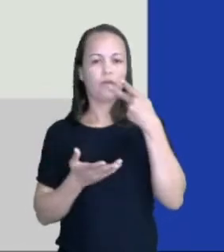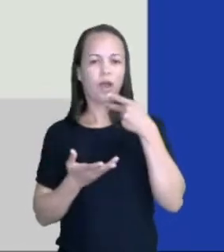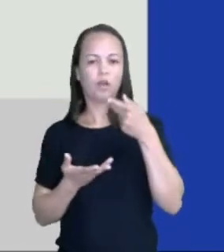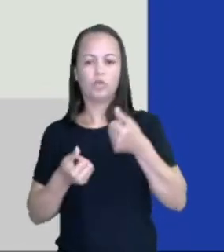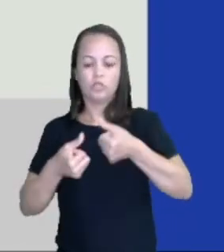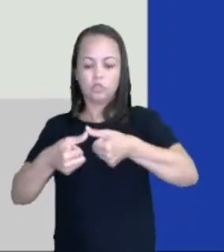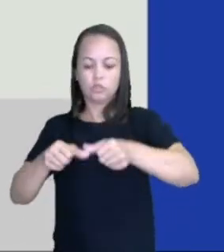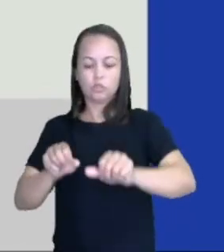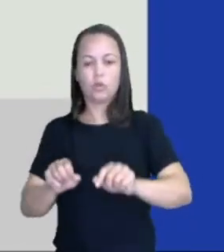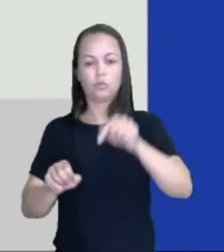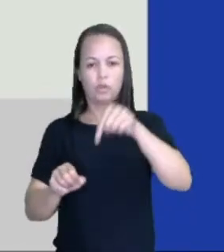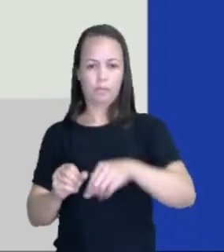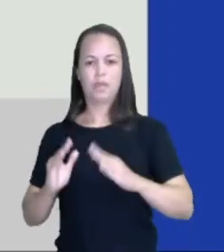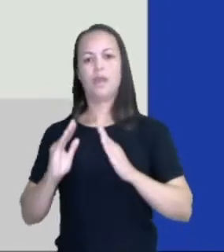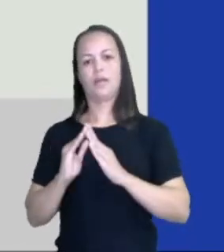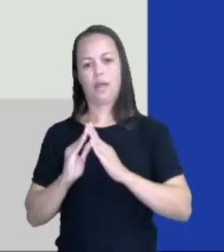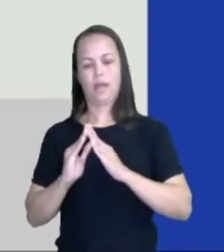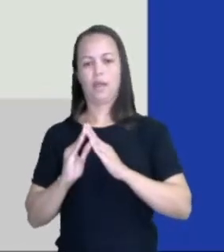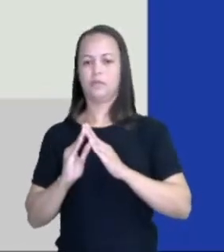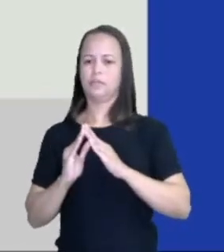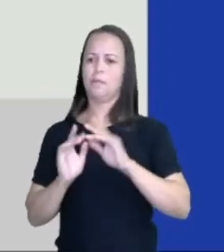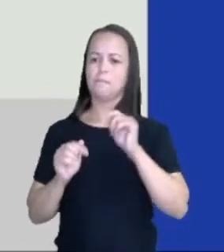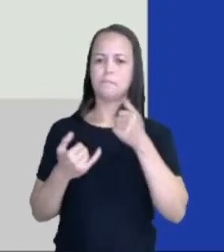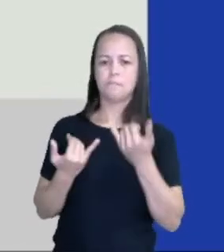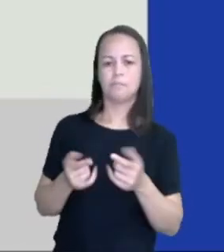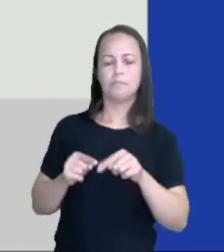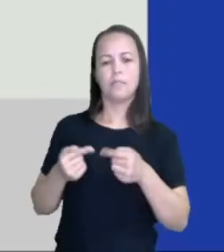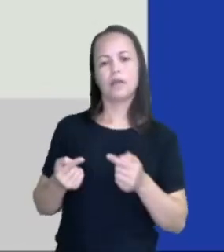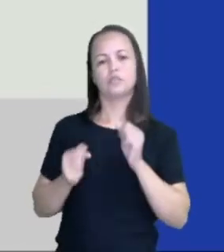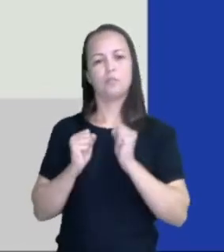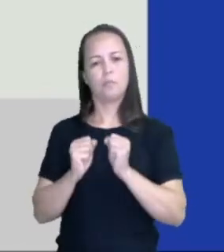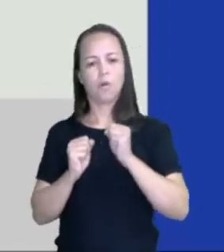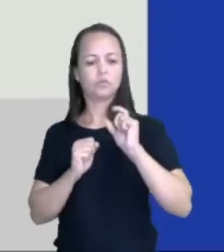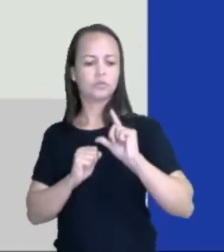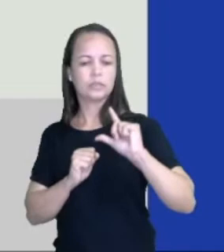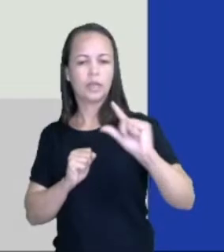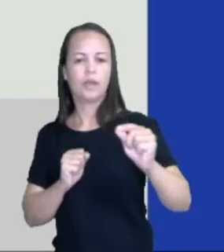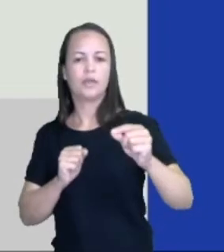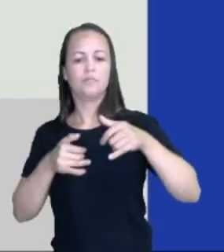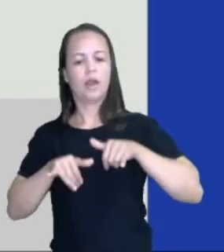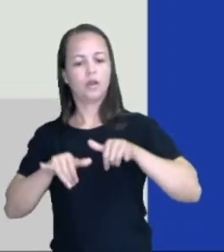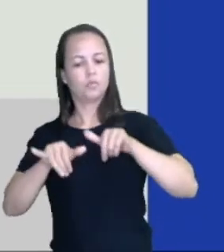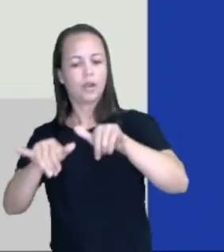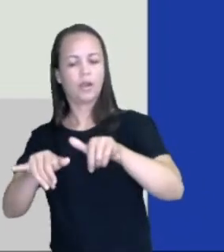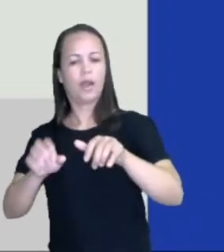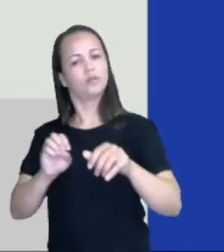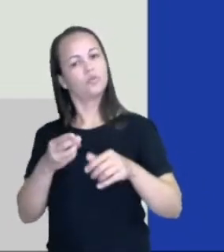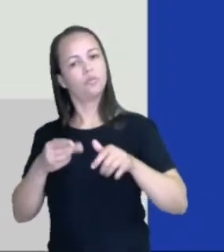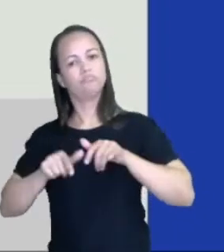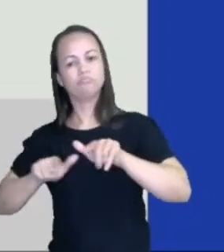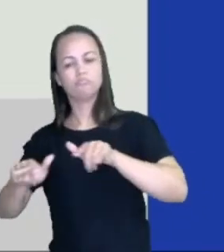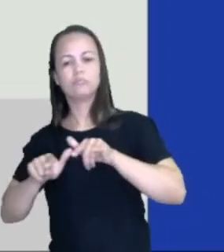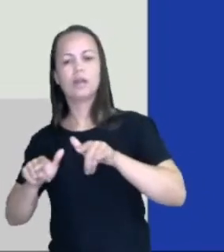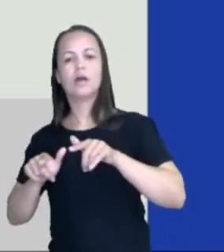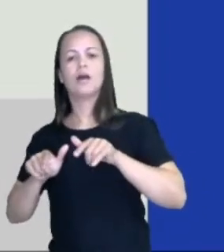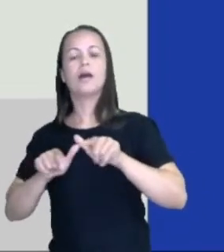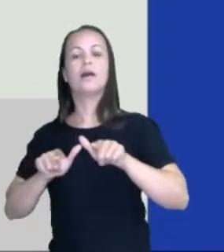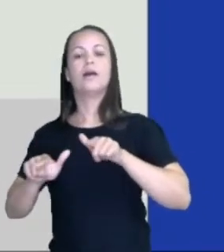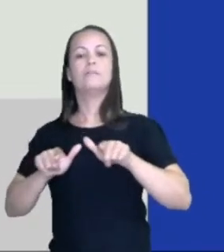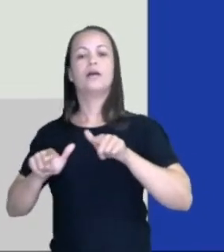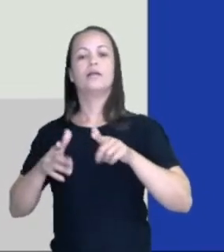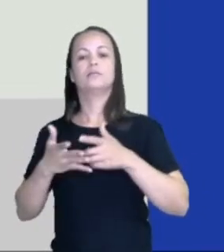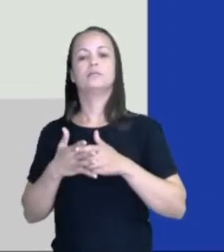agora, mas daqui a pouco eu posso sair para ir ao mercado, para ir ao trabalho, certo? É diferente de morar, por exemplo, que você